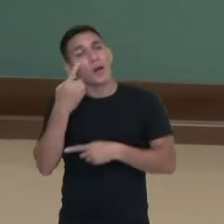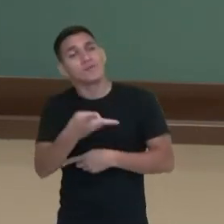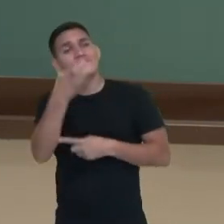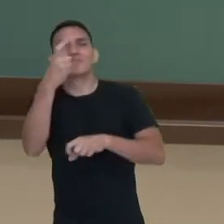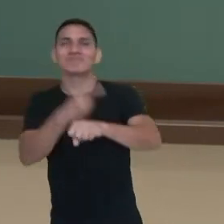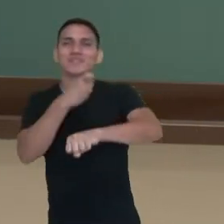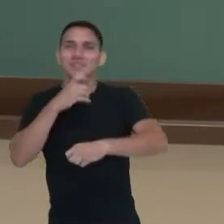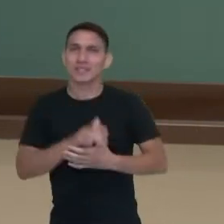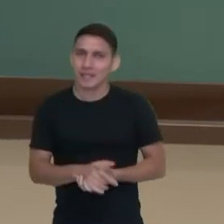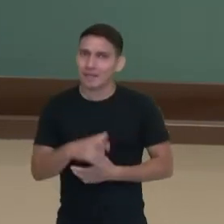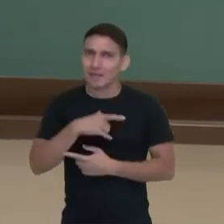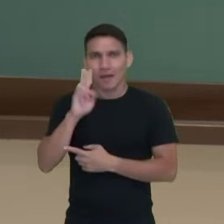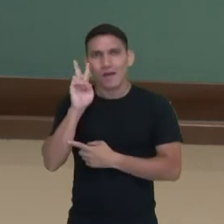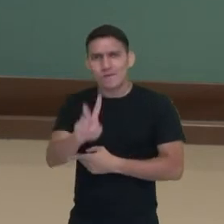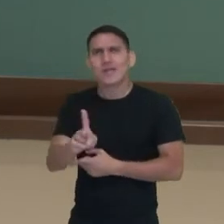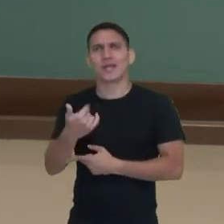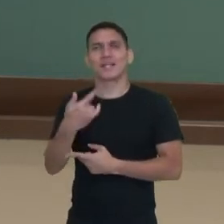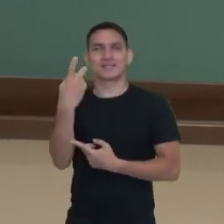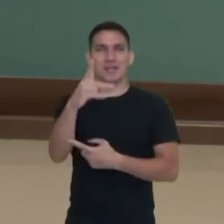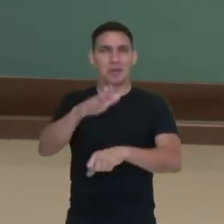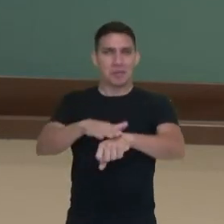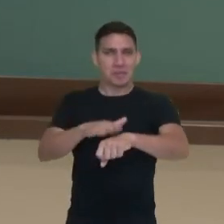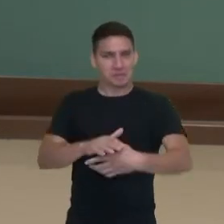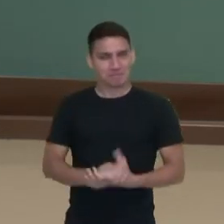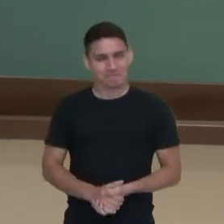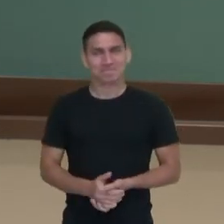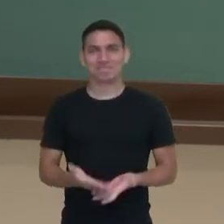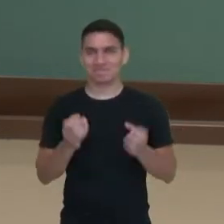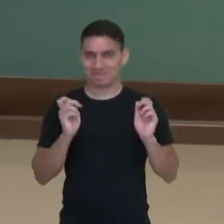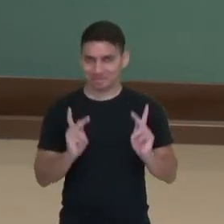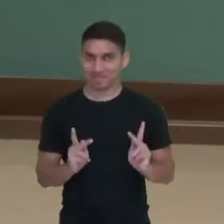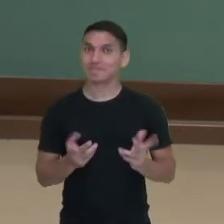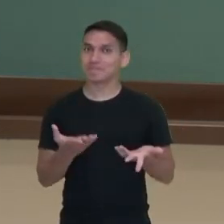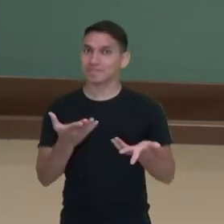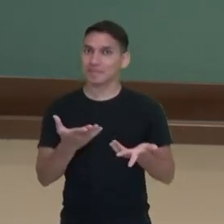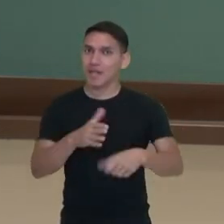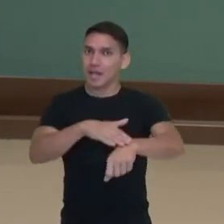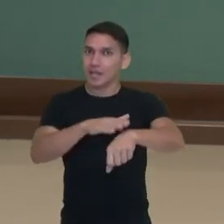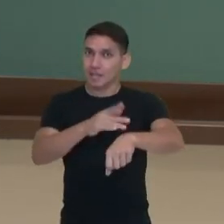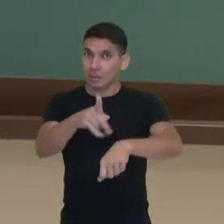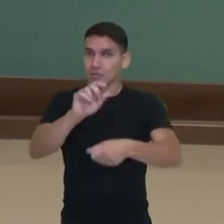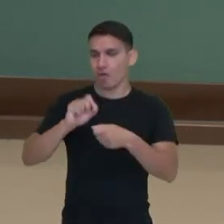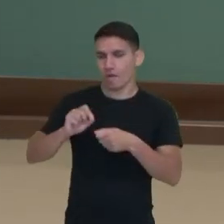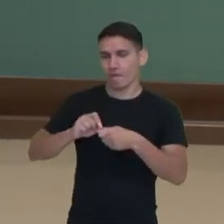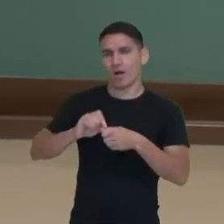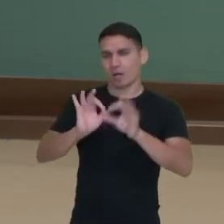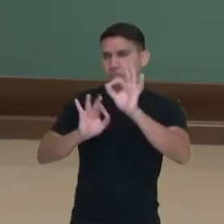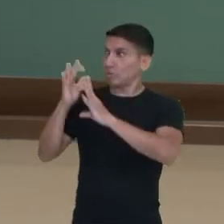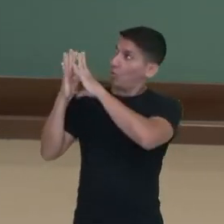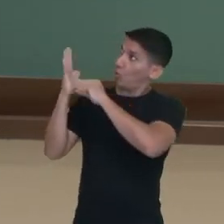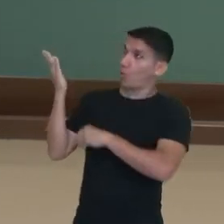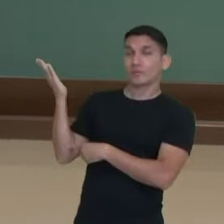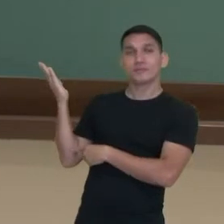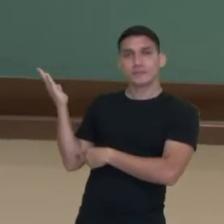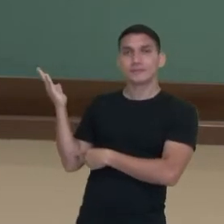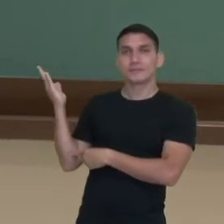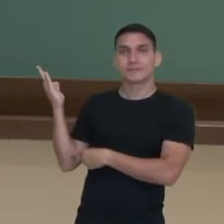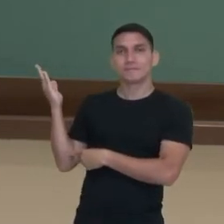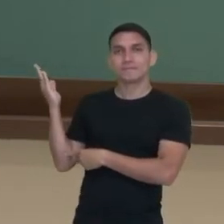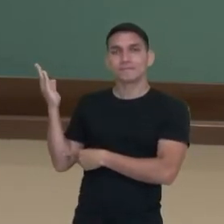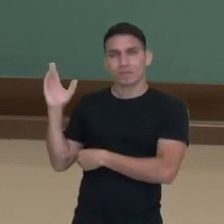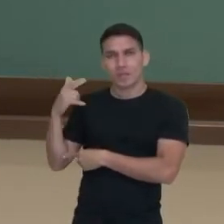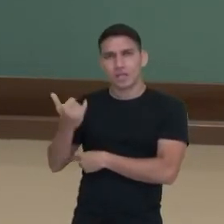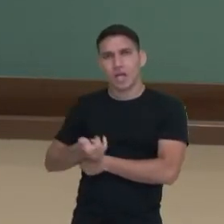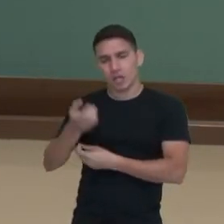que você reconhece dentro daquela série, beleza? Um tempo então para vocês copiarem aqui o nosso slide, né,